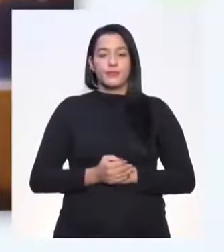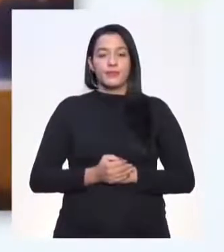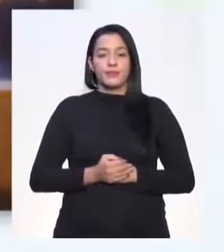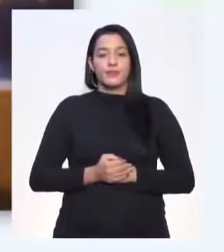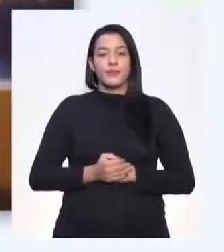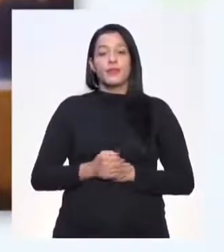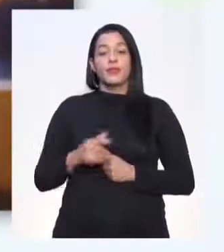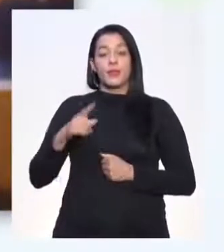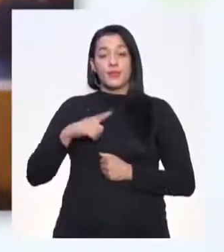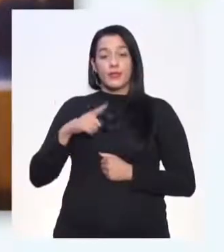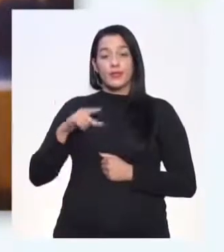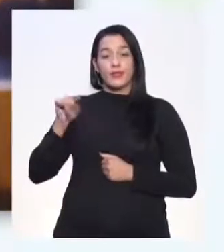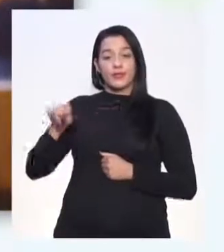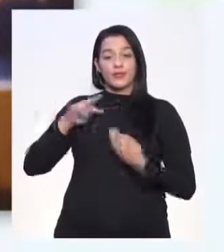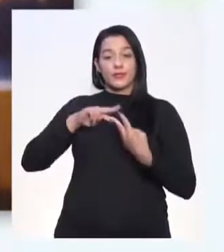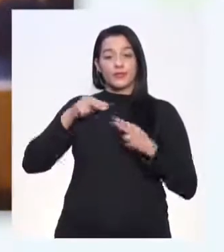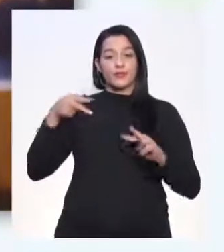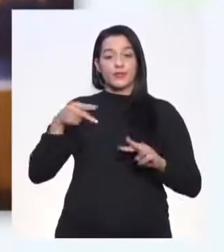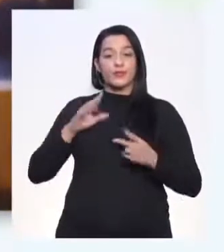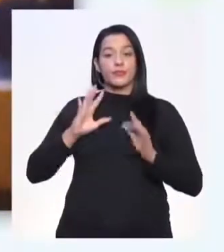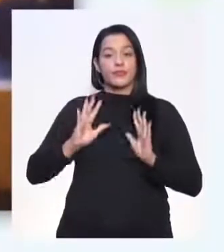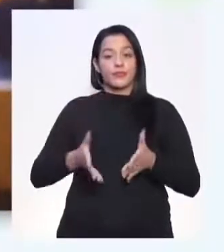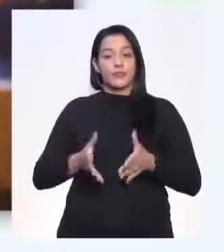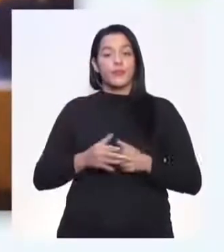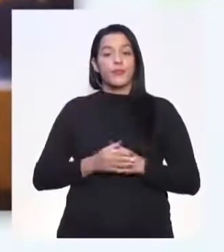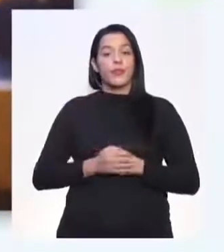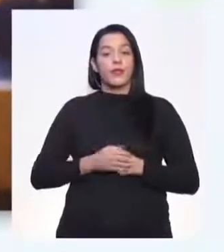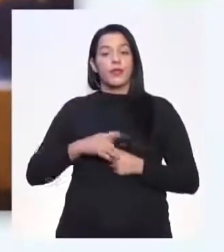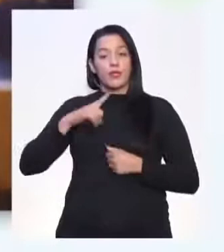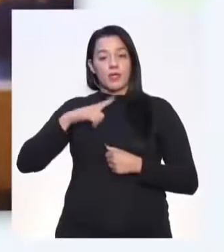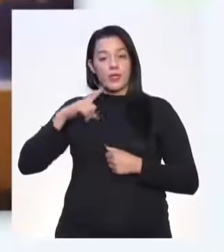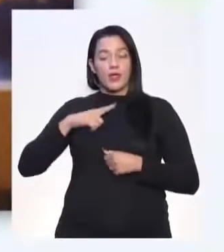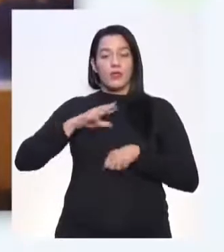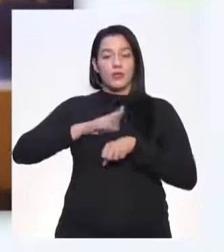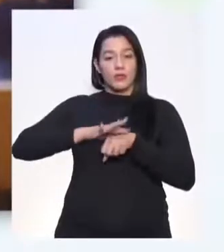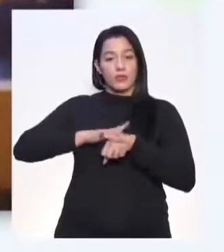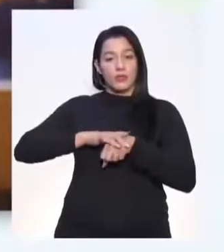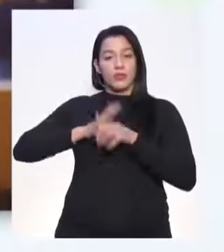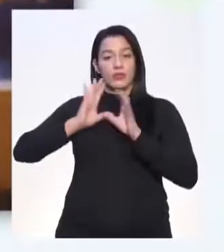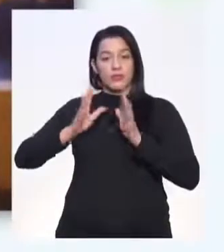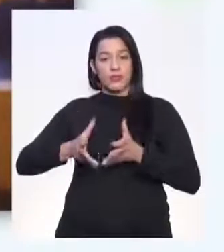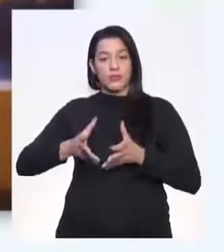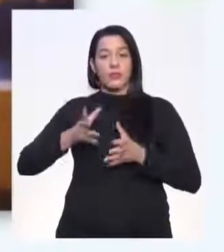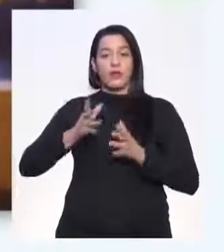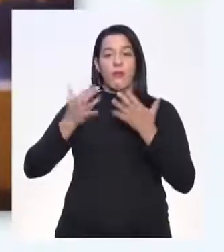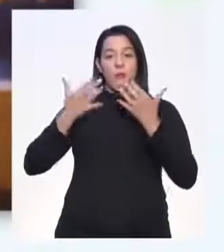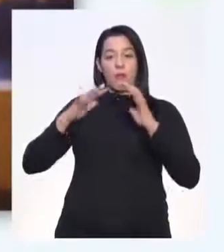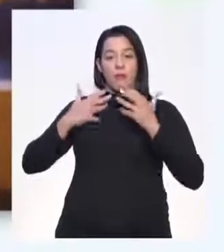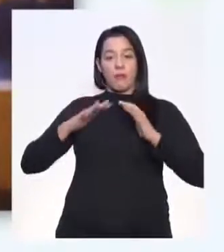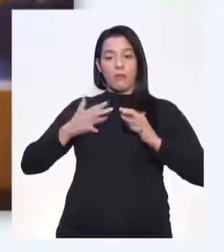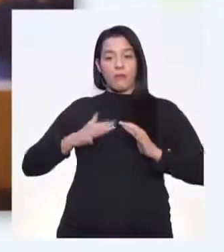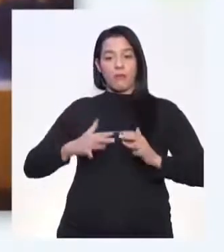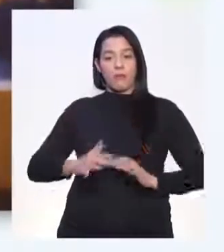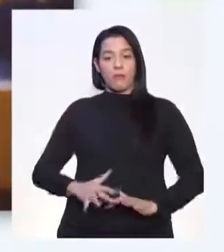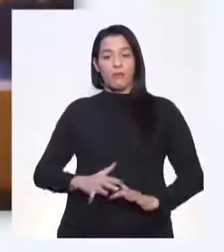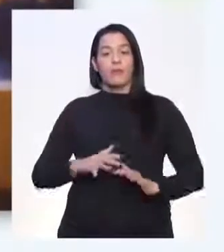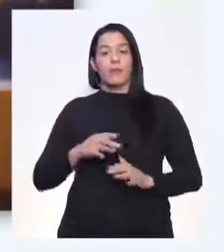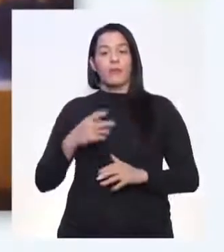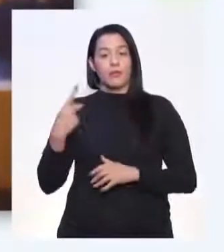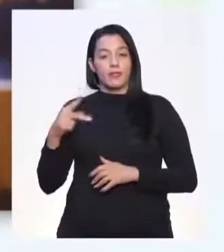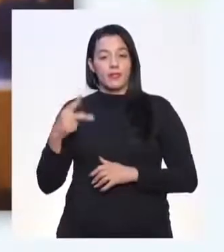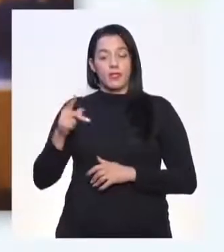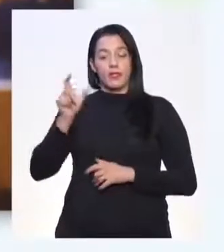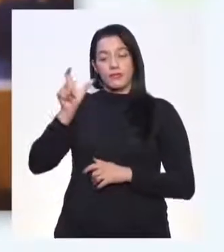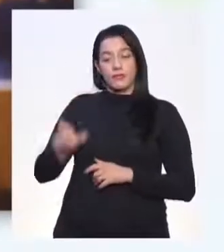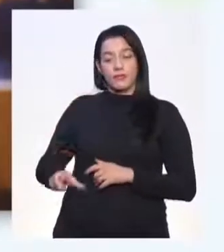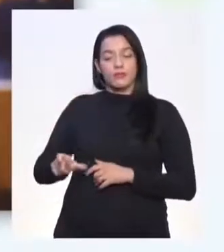gênese na sepse, que é uma deterioração clínica, ou seja, um declínio da condição clínica de um